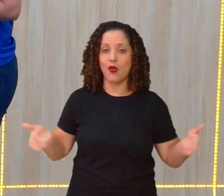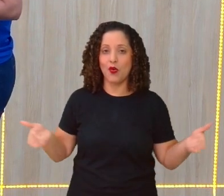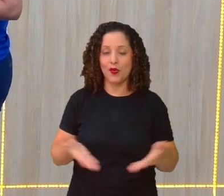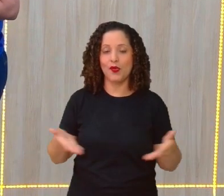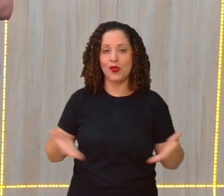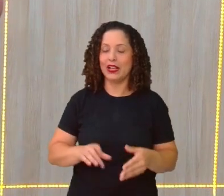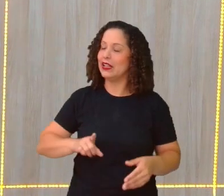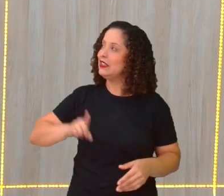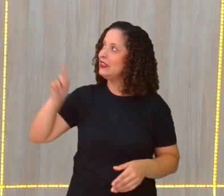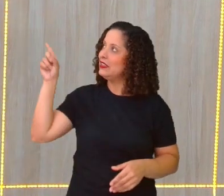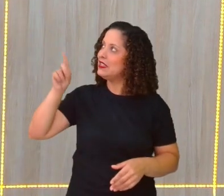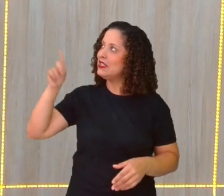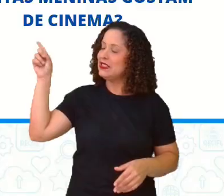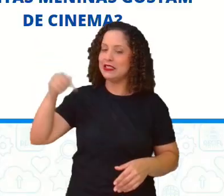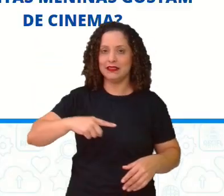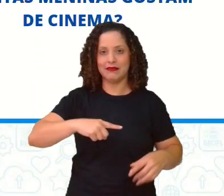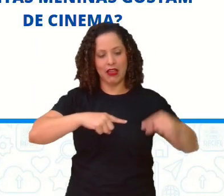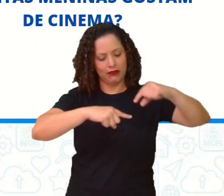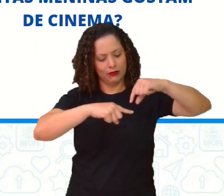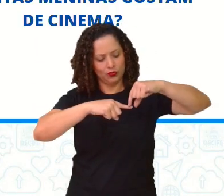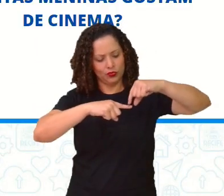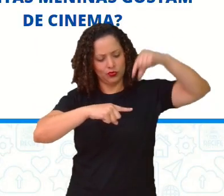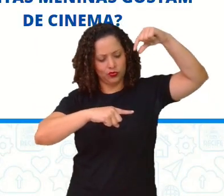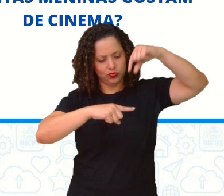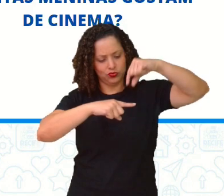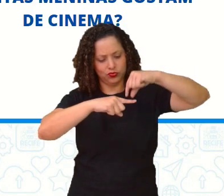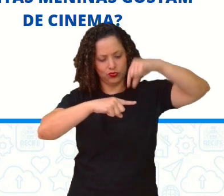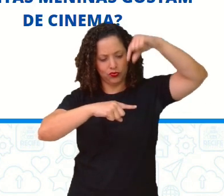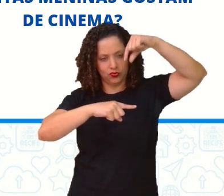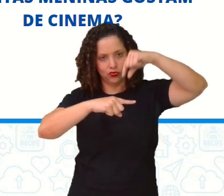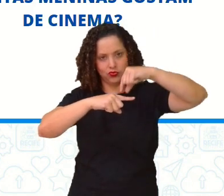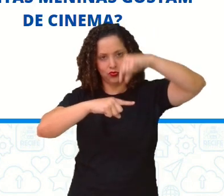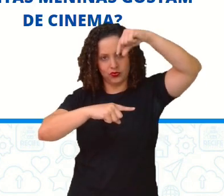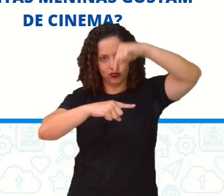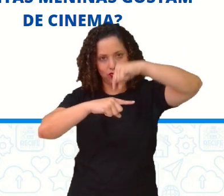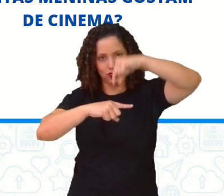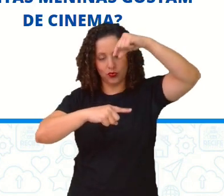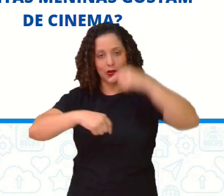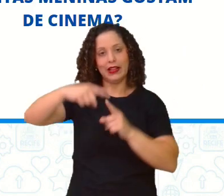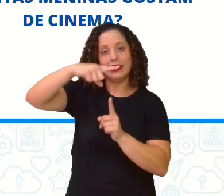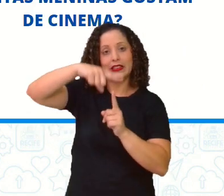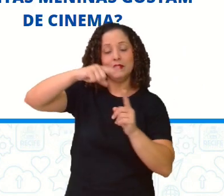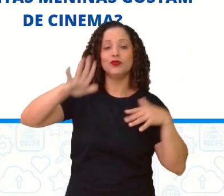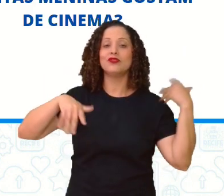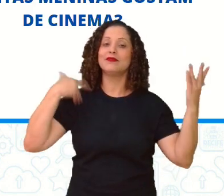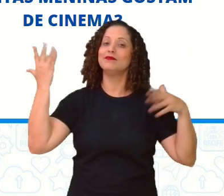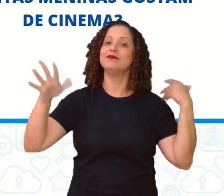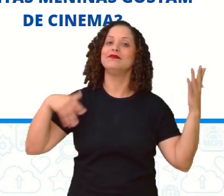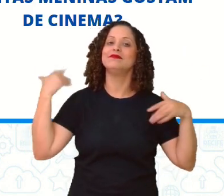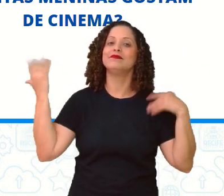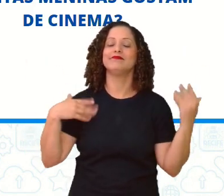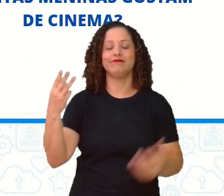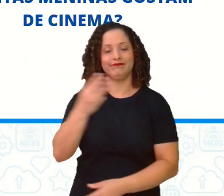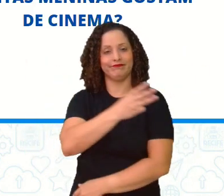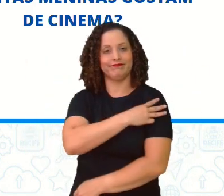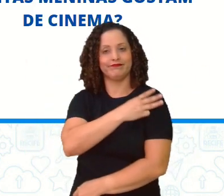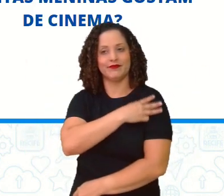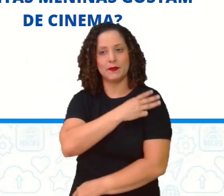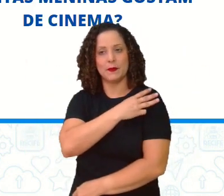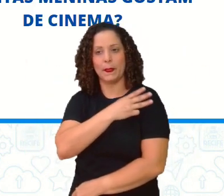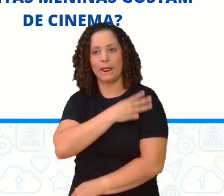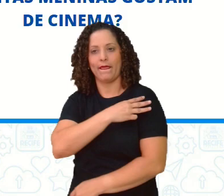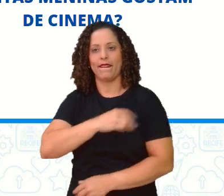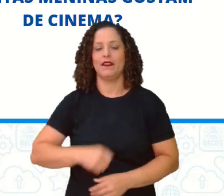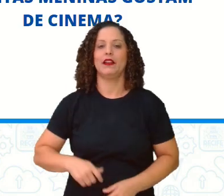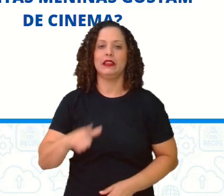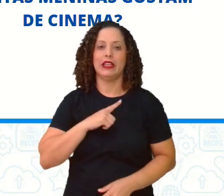ele fala sobre atividades de lazer preferidos dos alunos do terceiro ano. Então, eu tenho